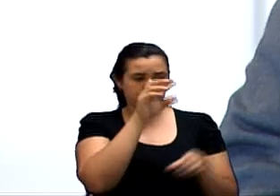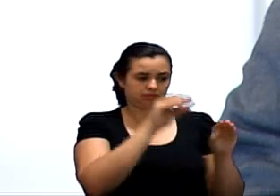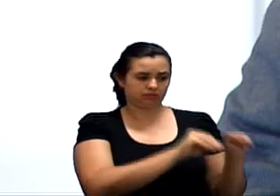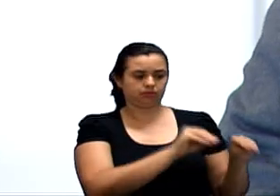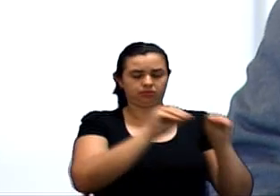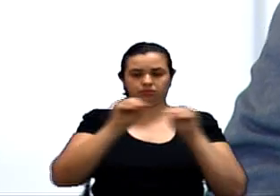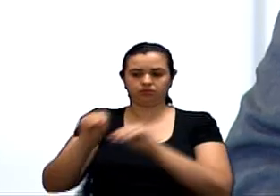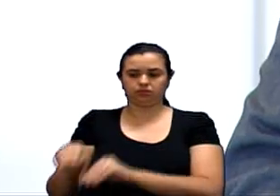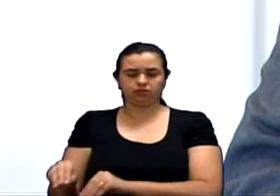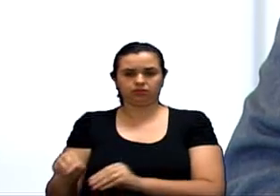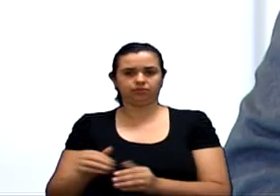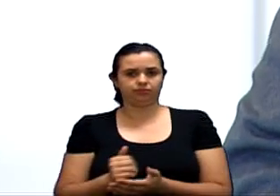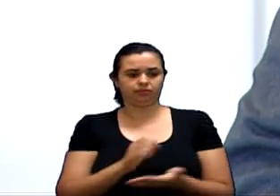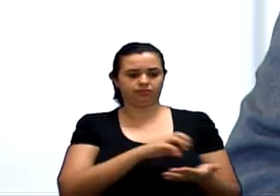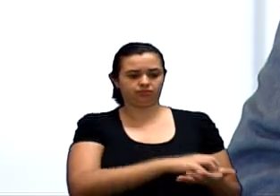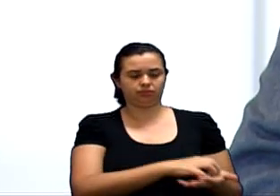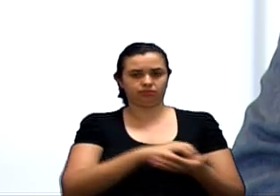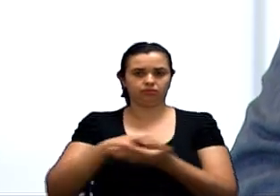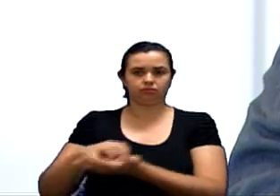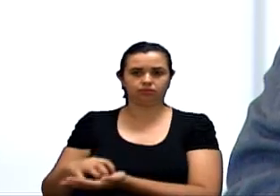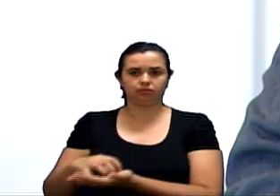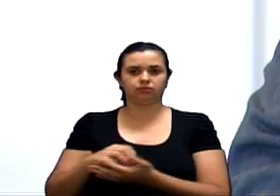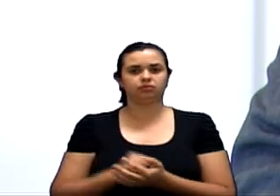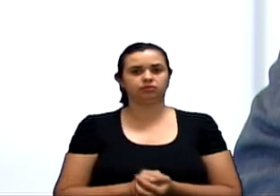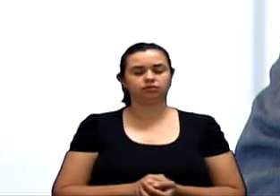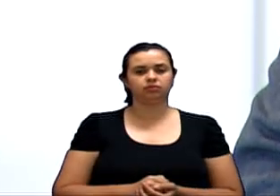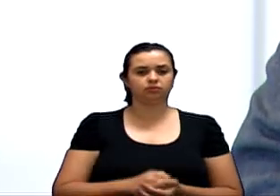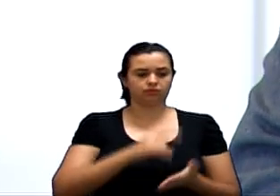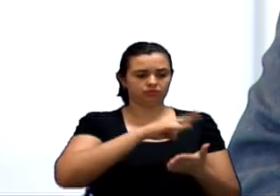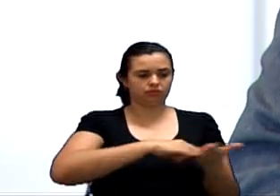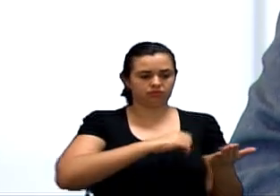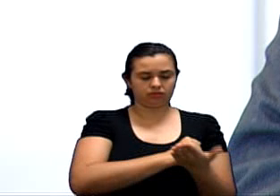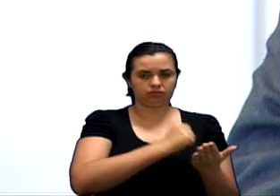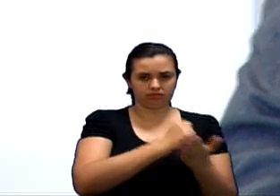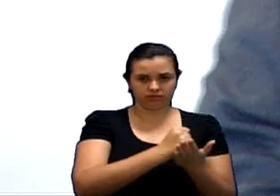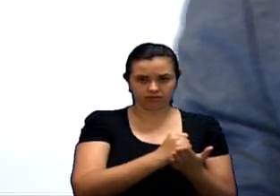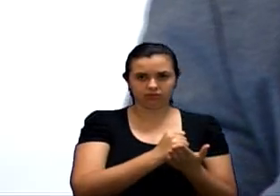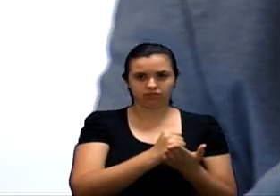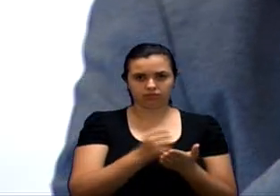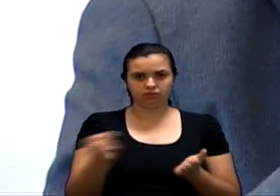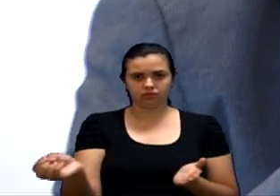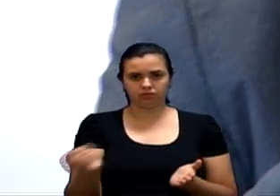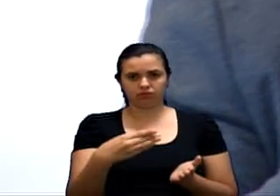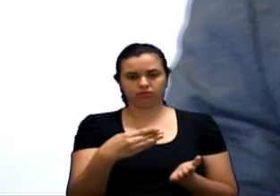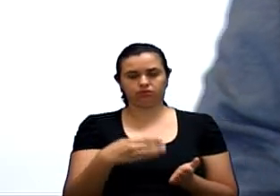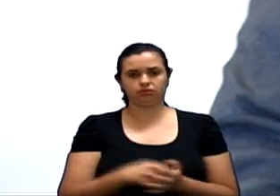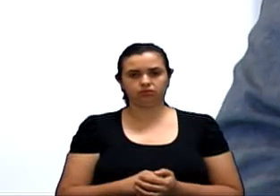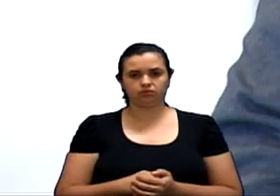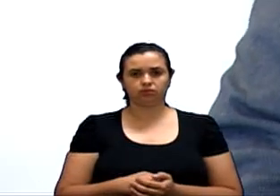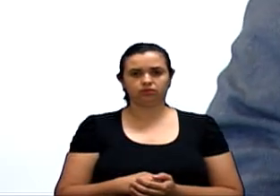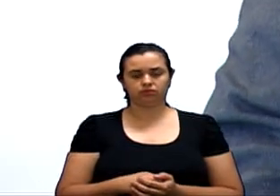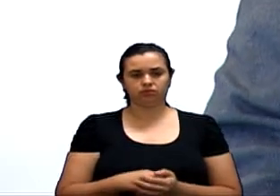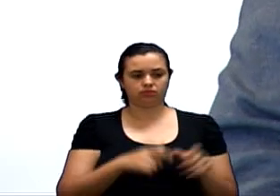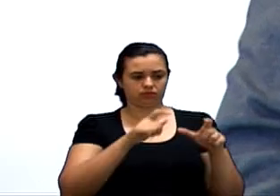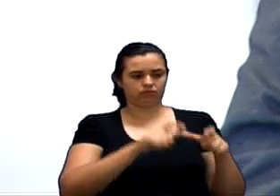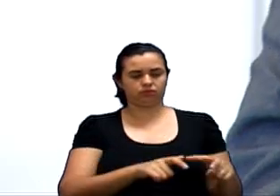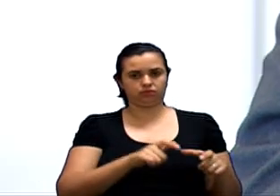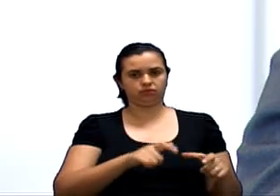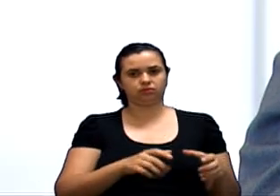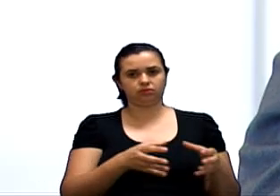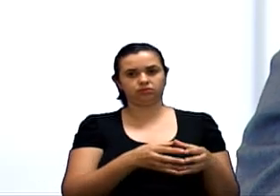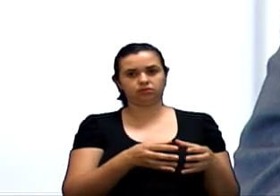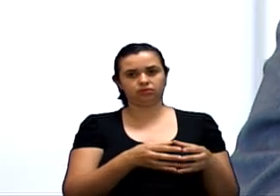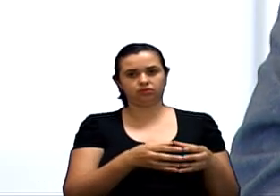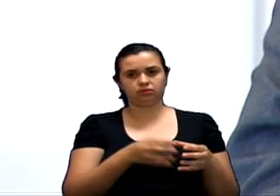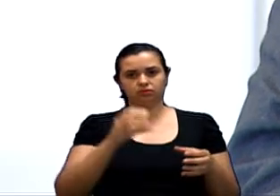novos contratos, né, a partir do momento que a prefeitura faz um novo contrato com essa OS, digamos que assim, que vai